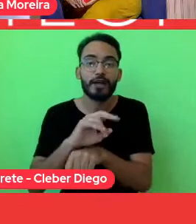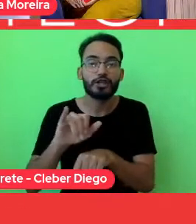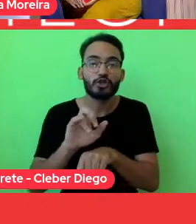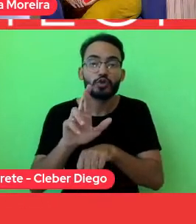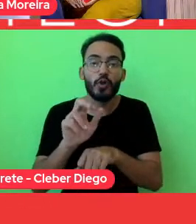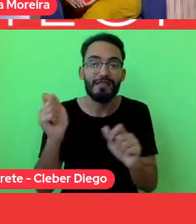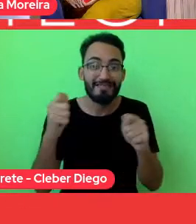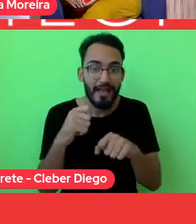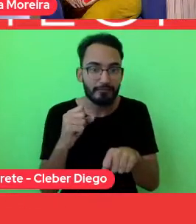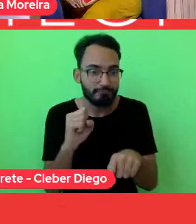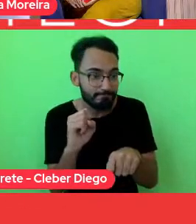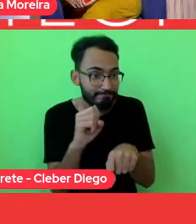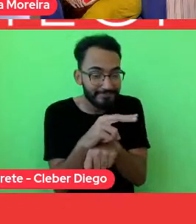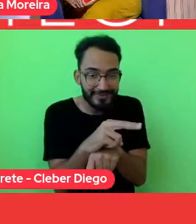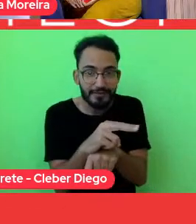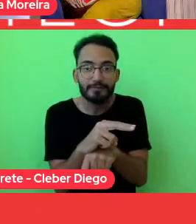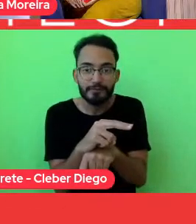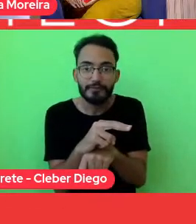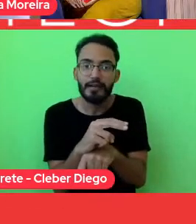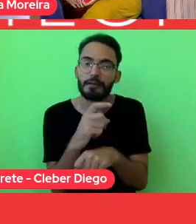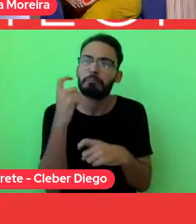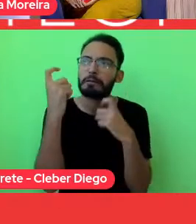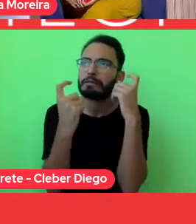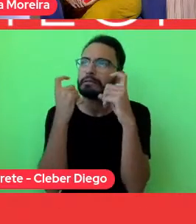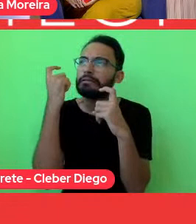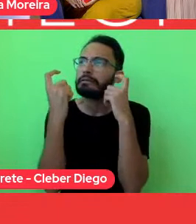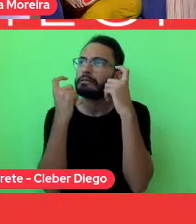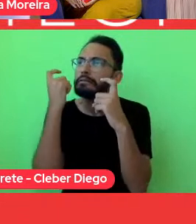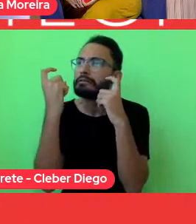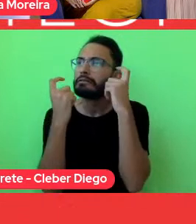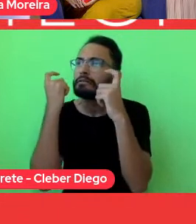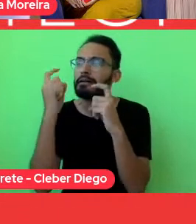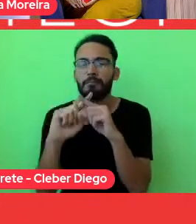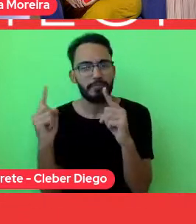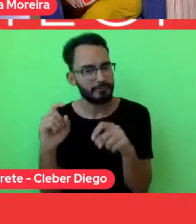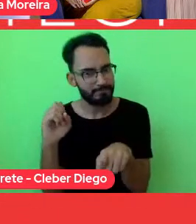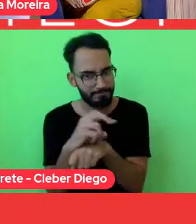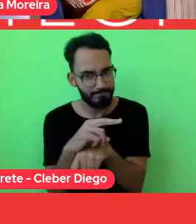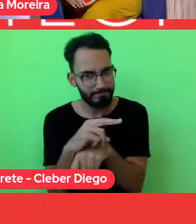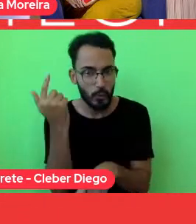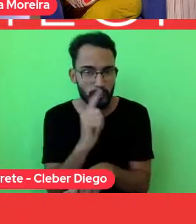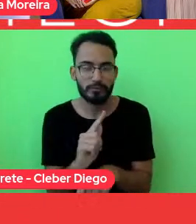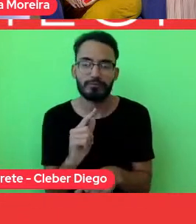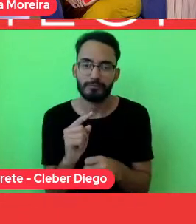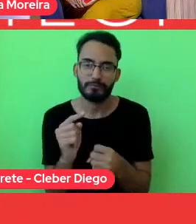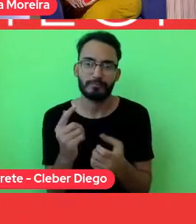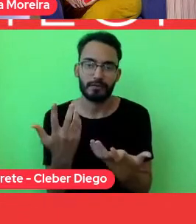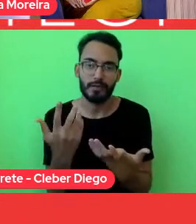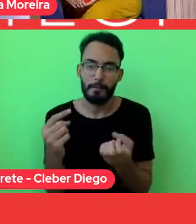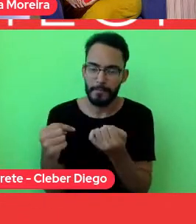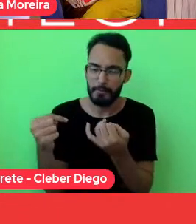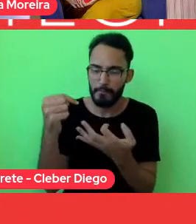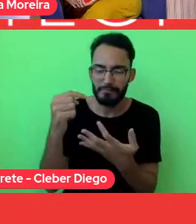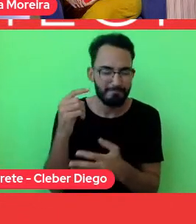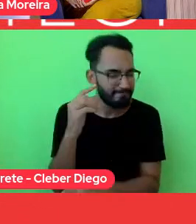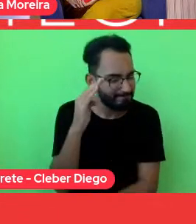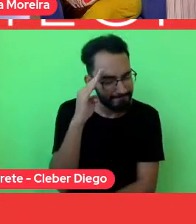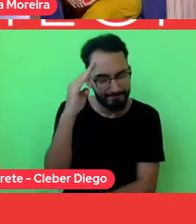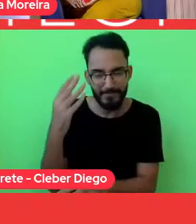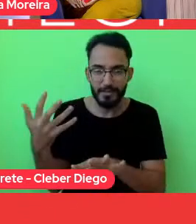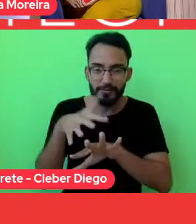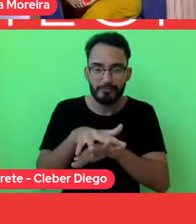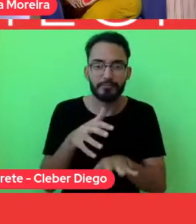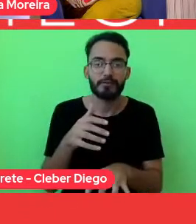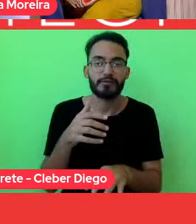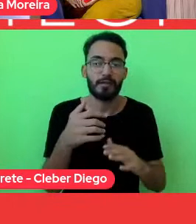está preocupada, porque isso é muitíssimo importante quando o Val toca nesse ponto, assim, é um dos pontos mais importantes para a inclusão de pessoas no mercado de